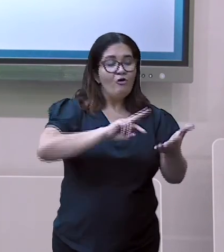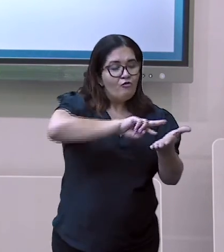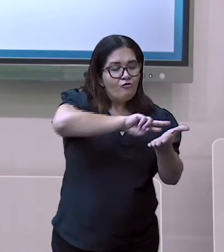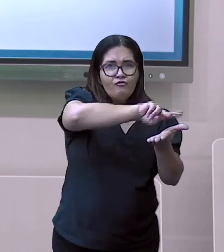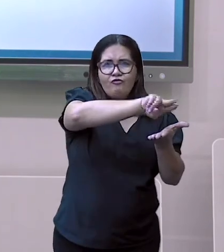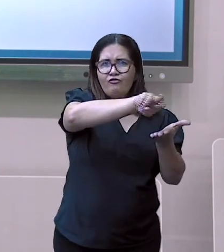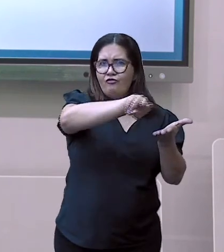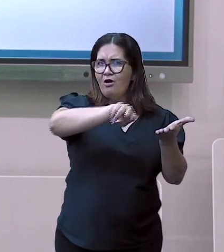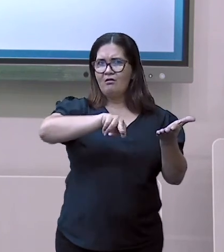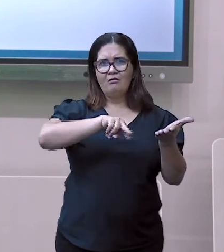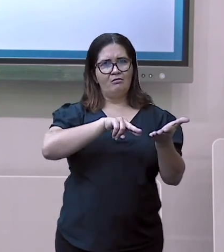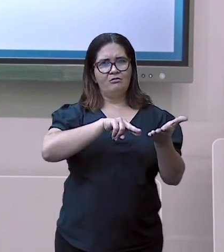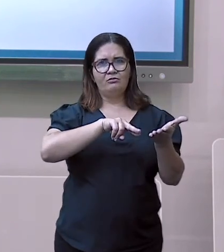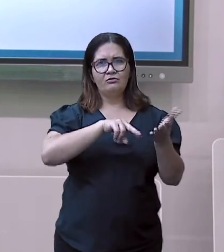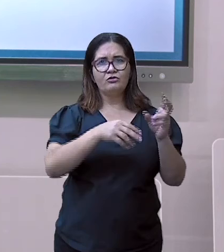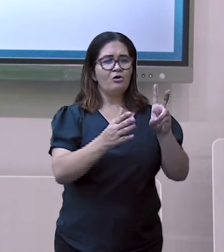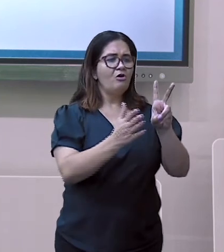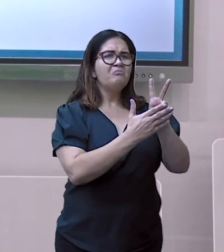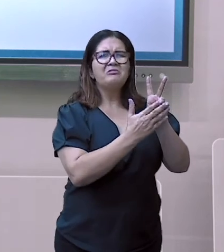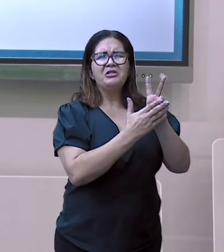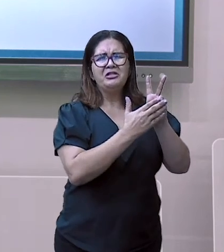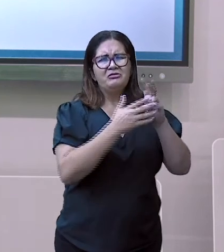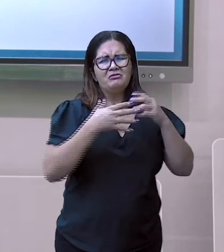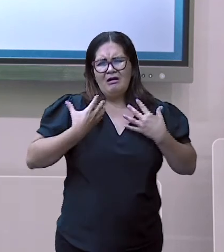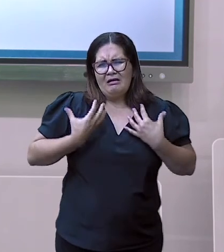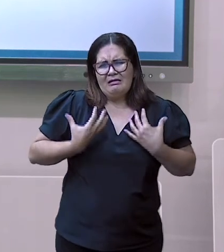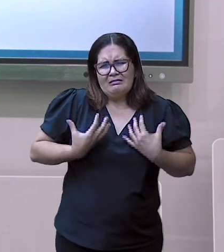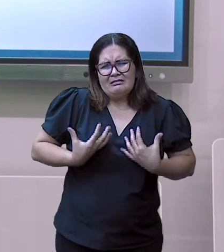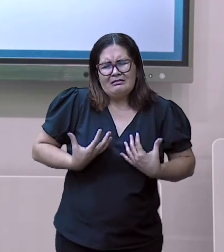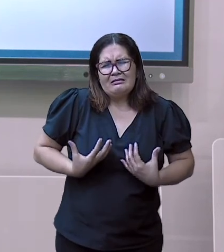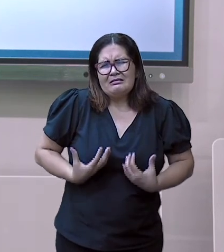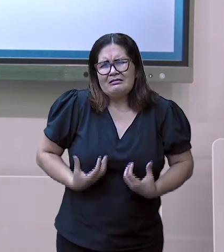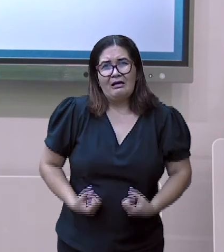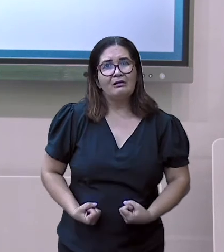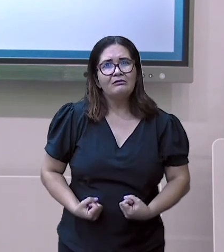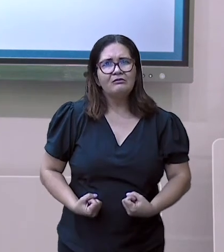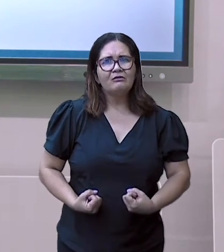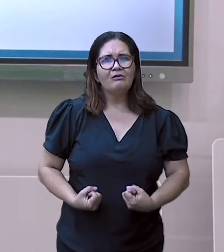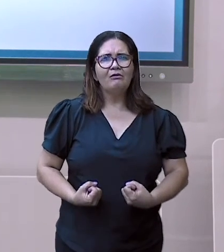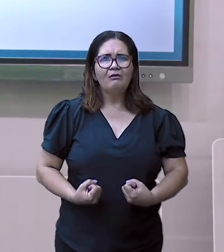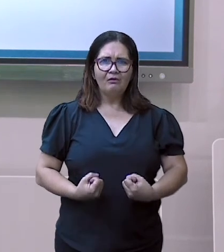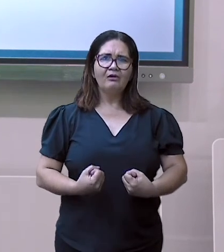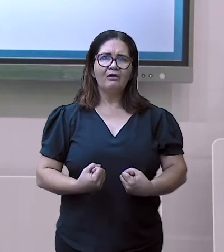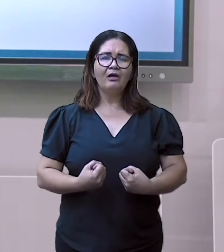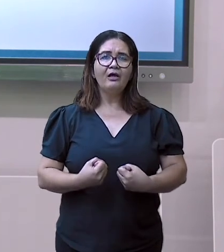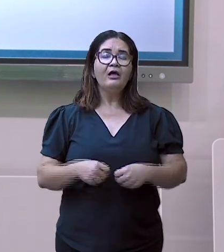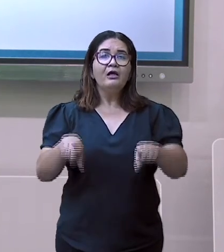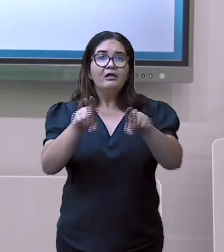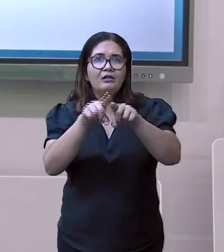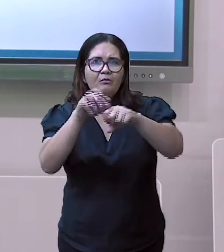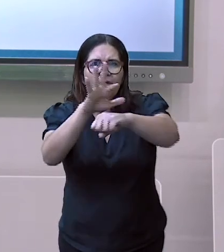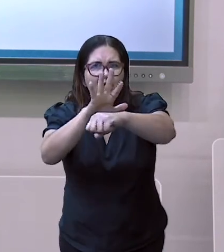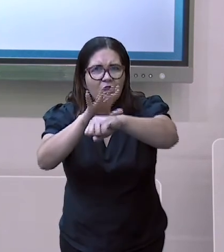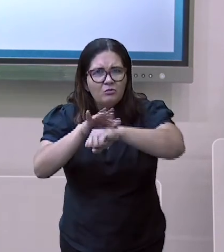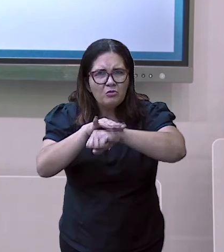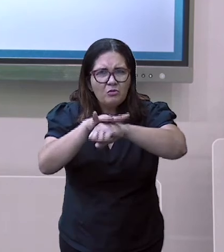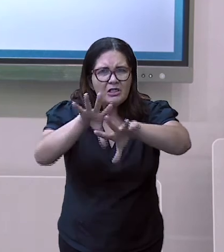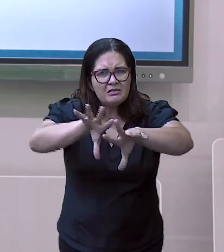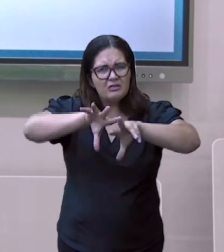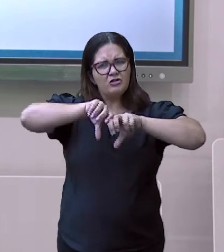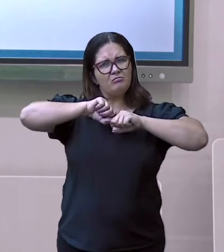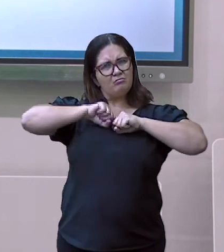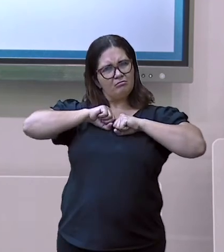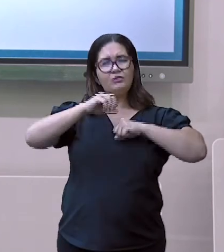deles acabavam ficando exaustos e adoeciam pelo trabalho. E também, como os indígenas